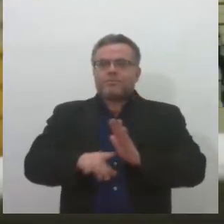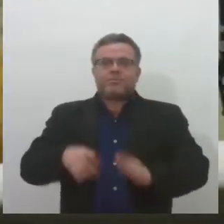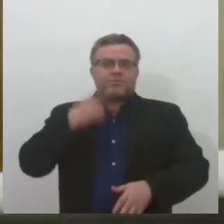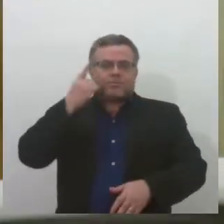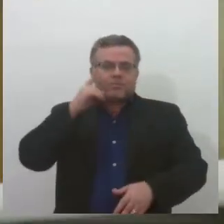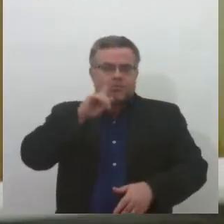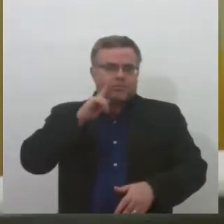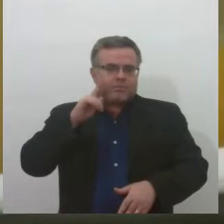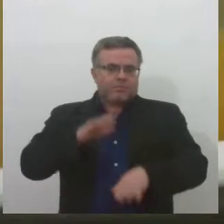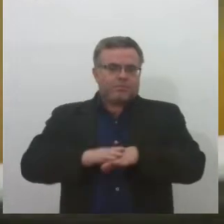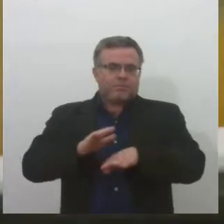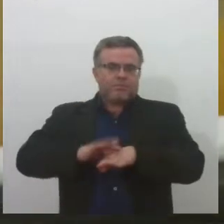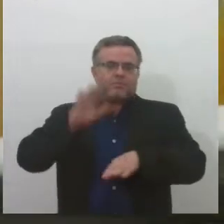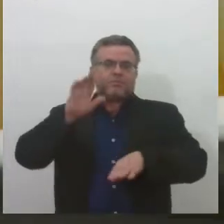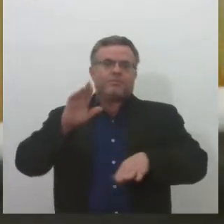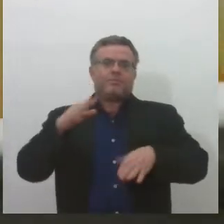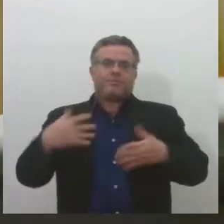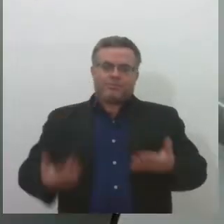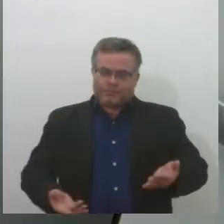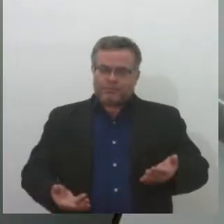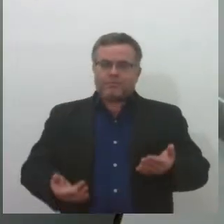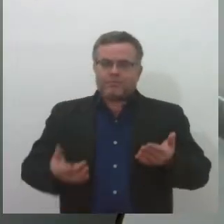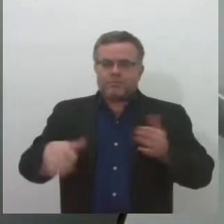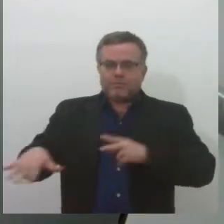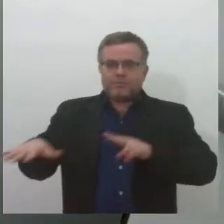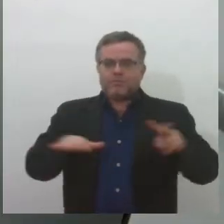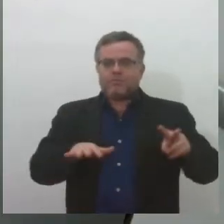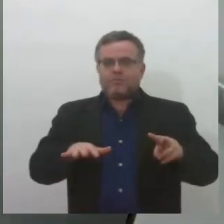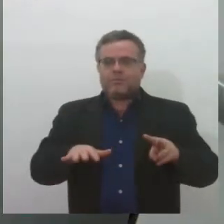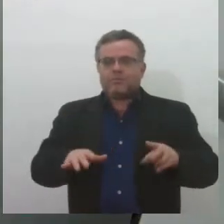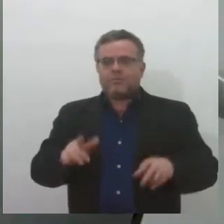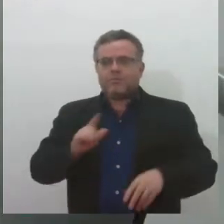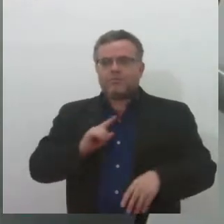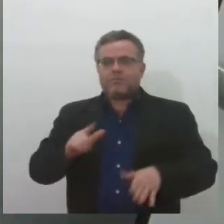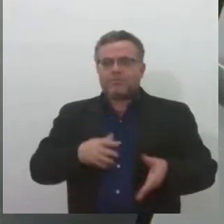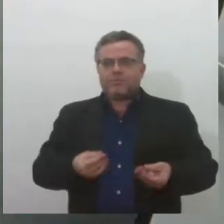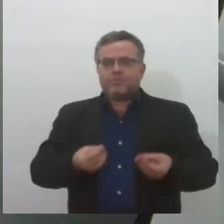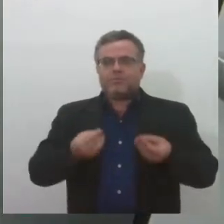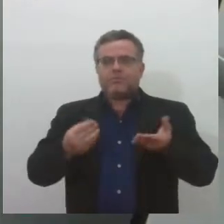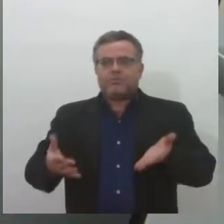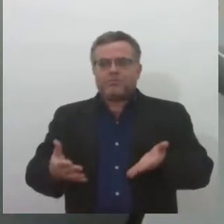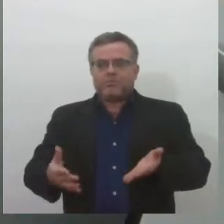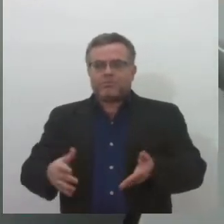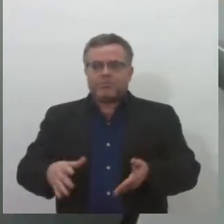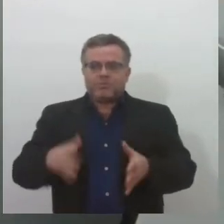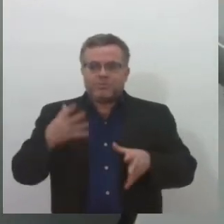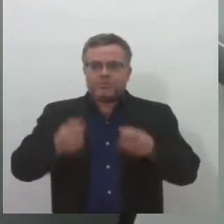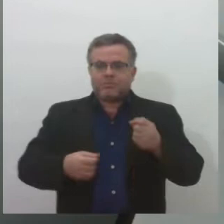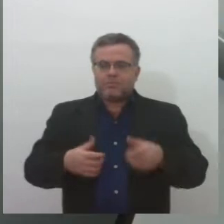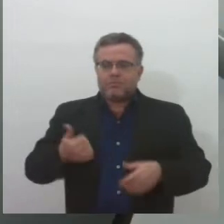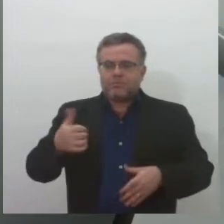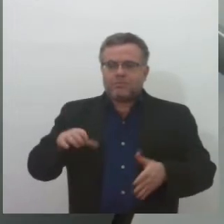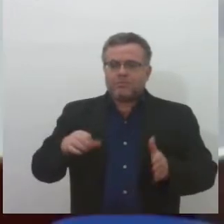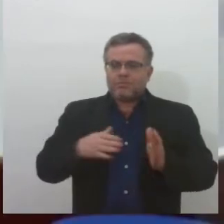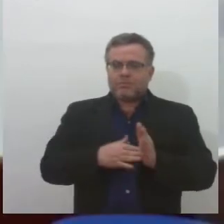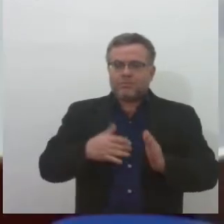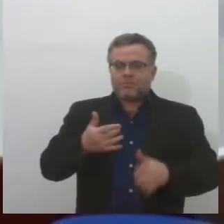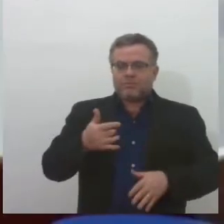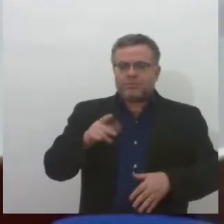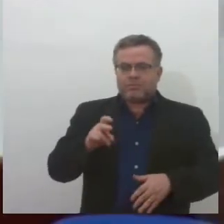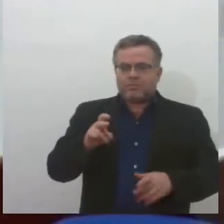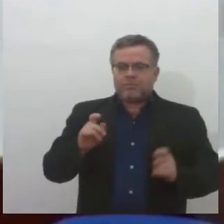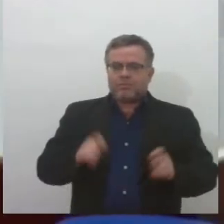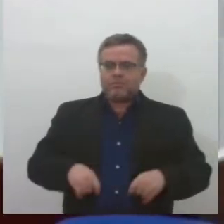deputada Gorete Reis Sergipe tem uma semana Estadual de doação de leite humano que vai de 19 a 25 de Maio